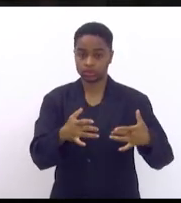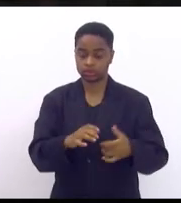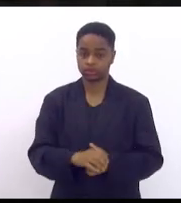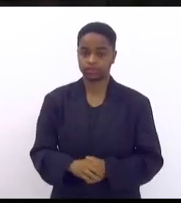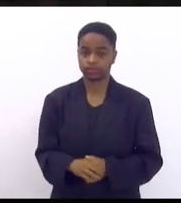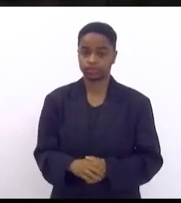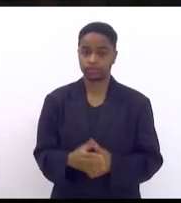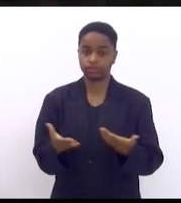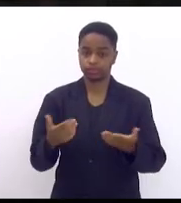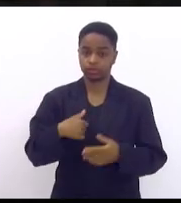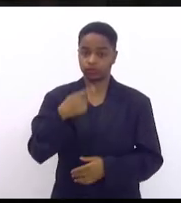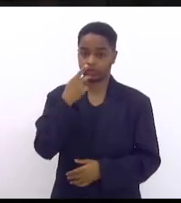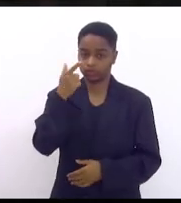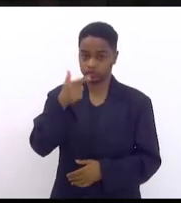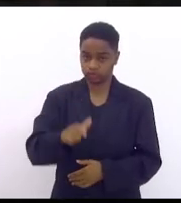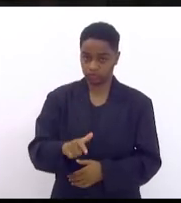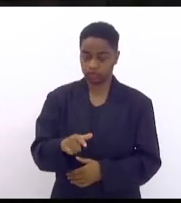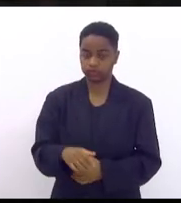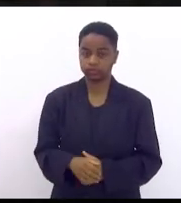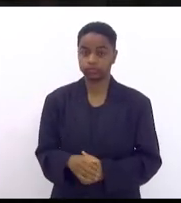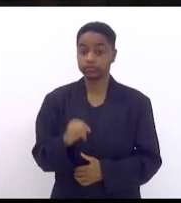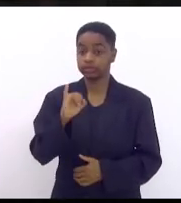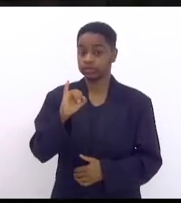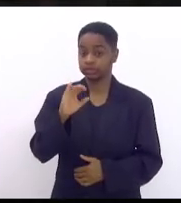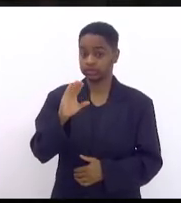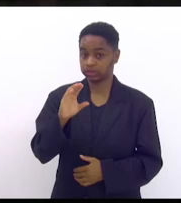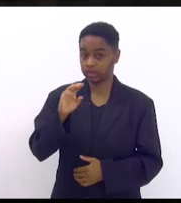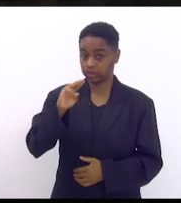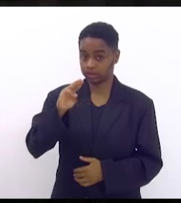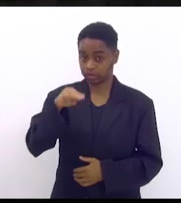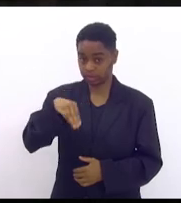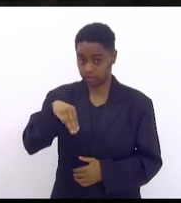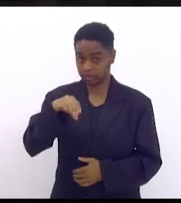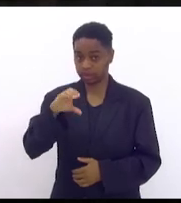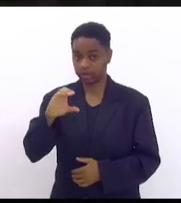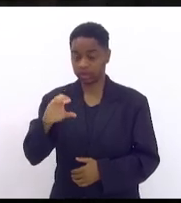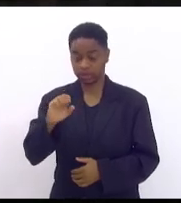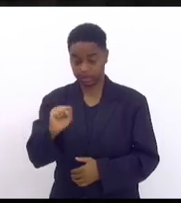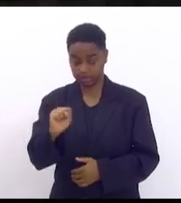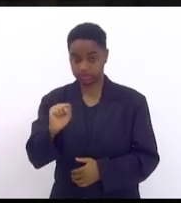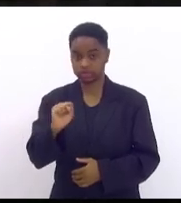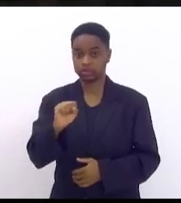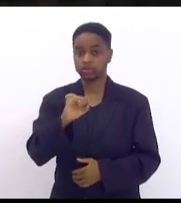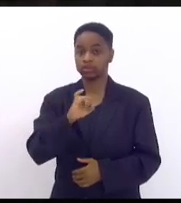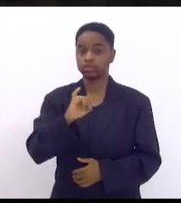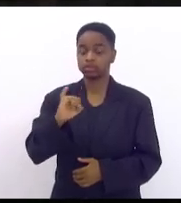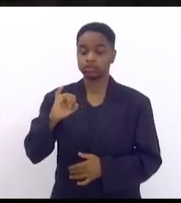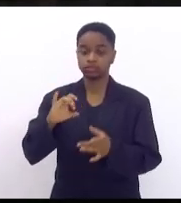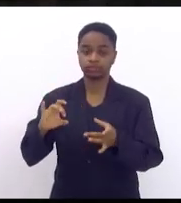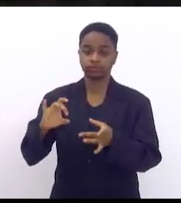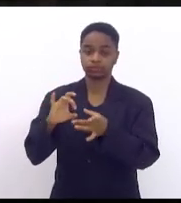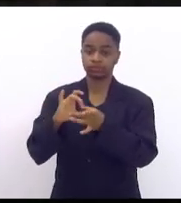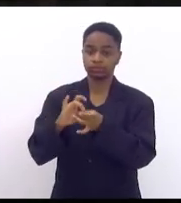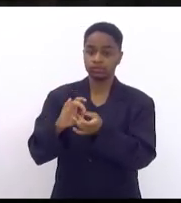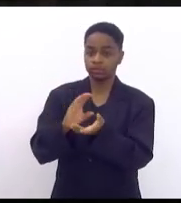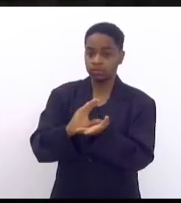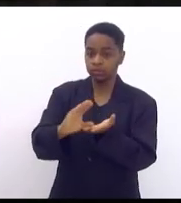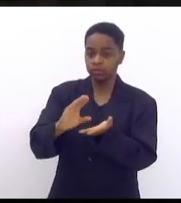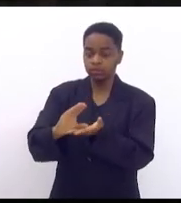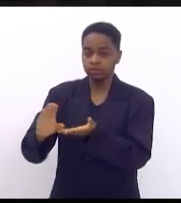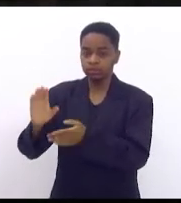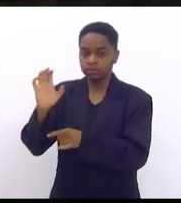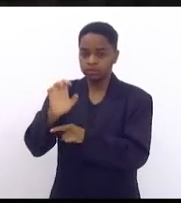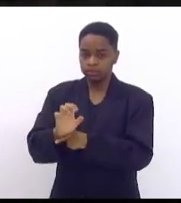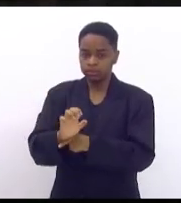dizer, o ICMS, quando associado ao Fundo Estadual de Combate à Pobreza,